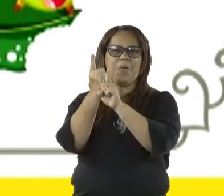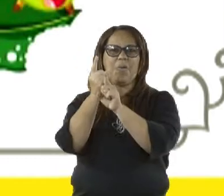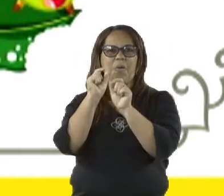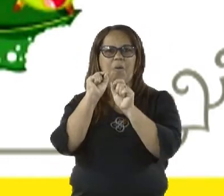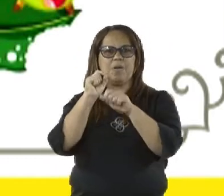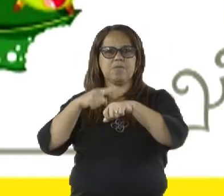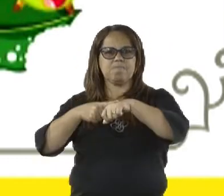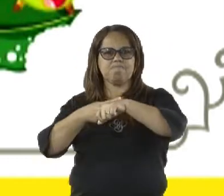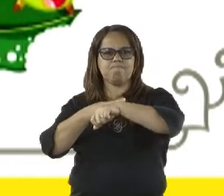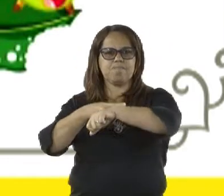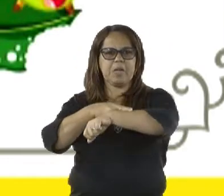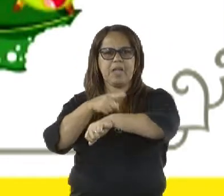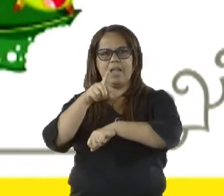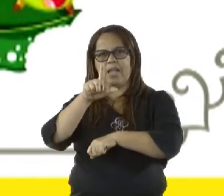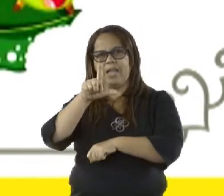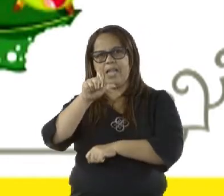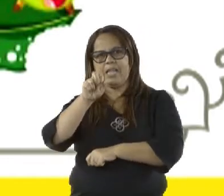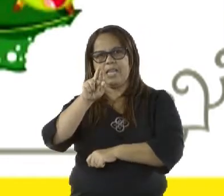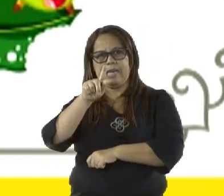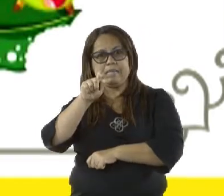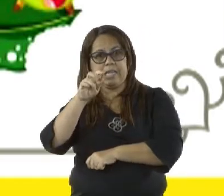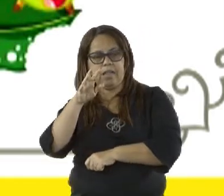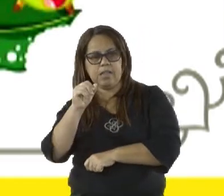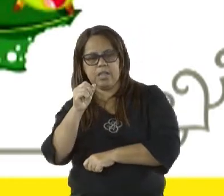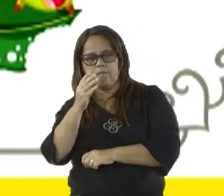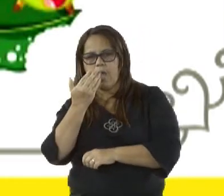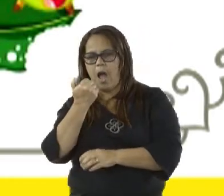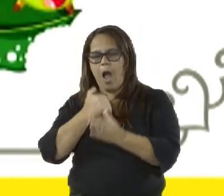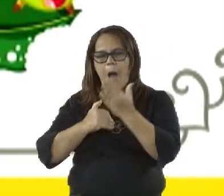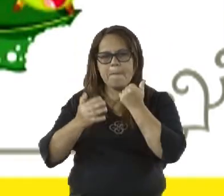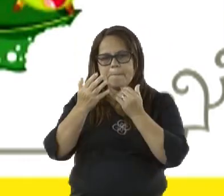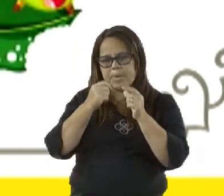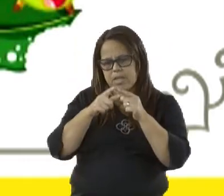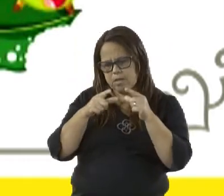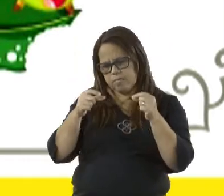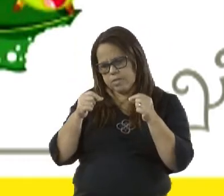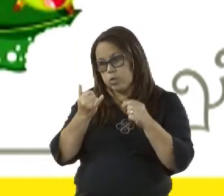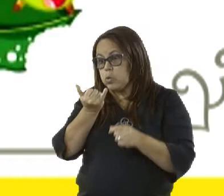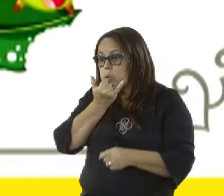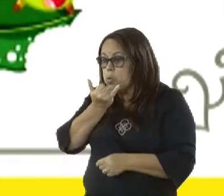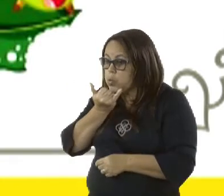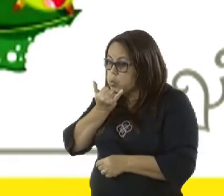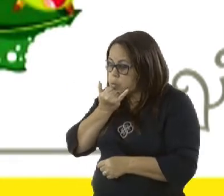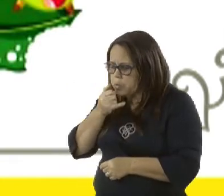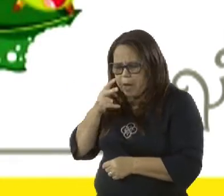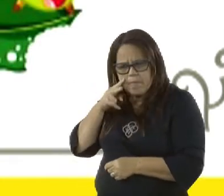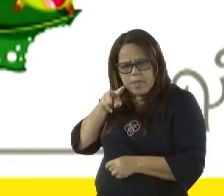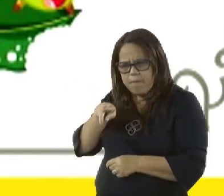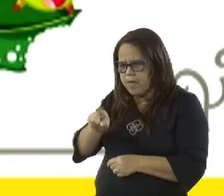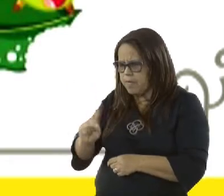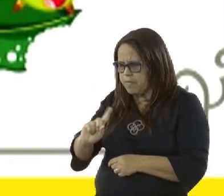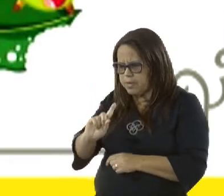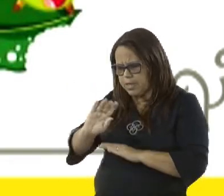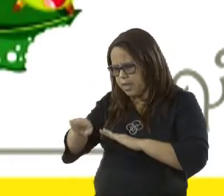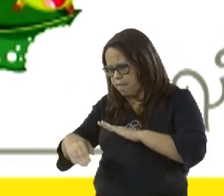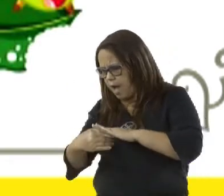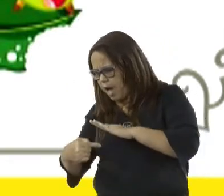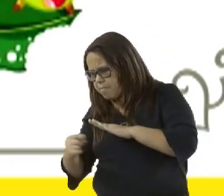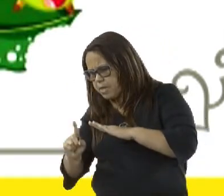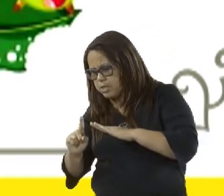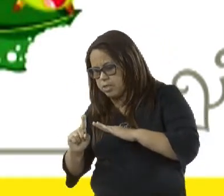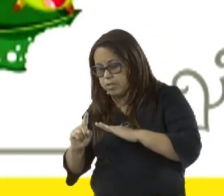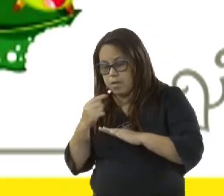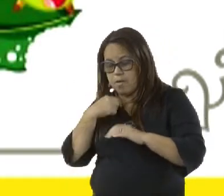lagarta que estava comendo as folhas ao lado. Perdoe-me, pequena Joaninha, não vi que estava aí embaixo.